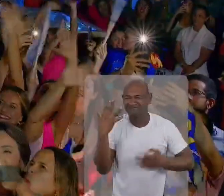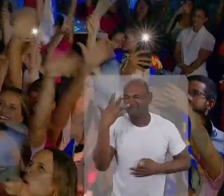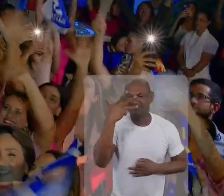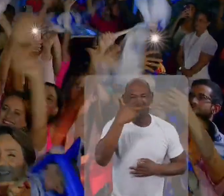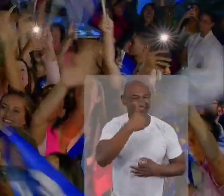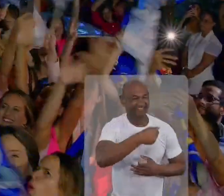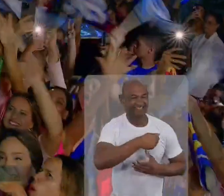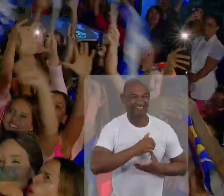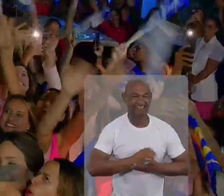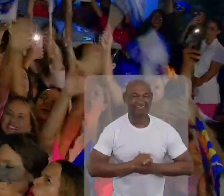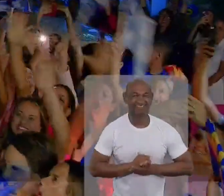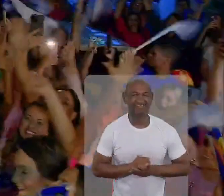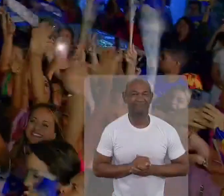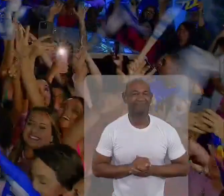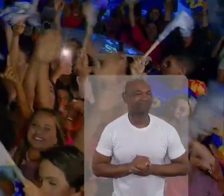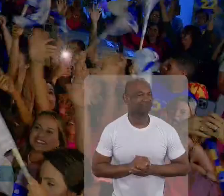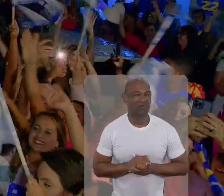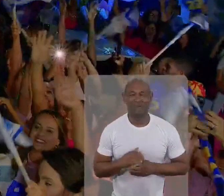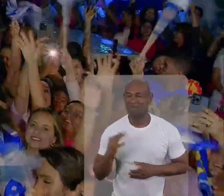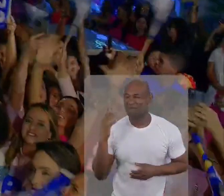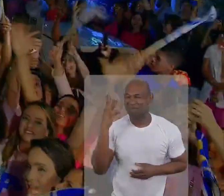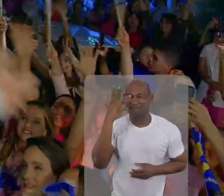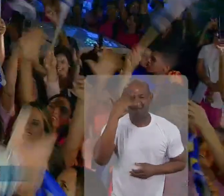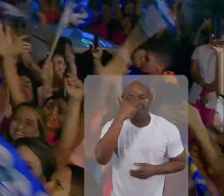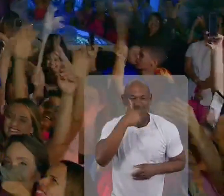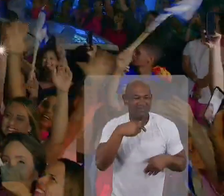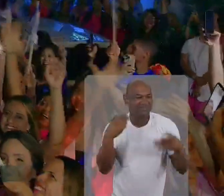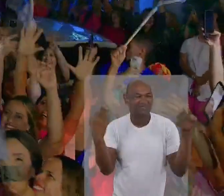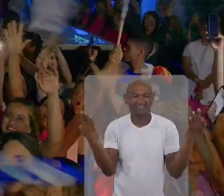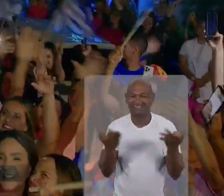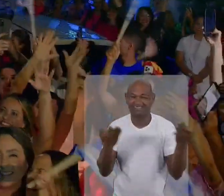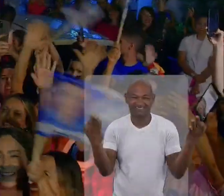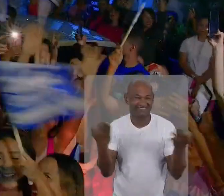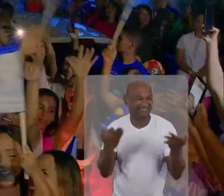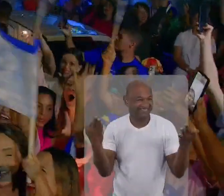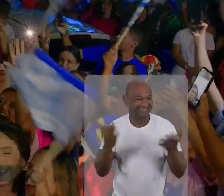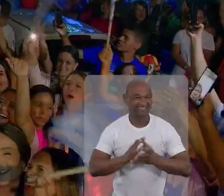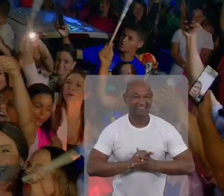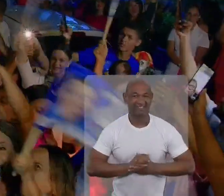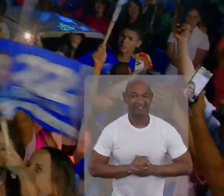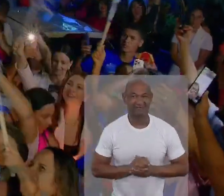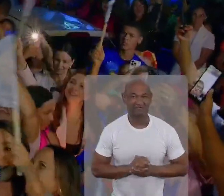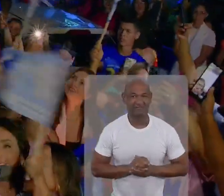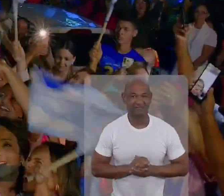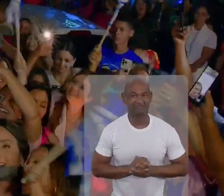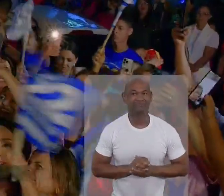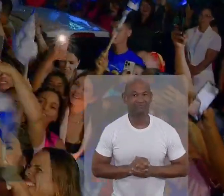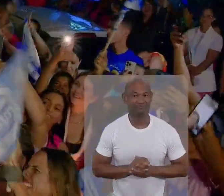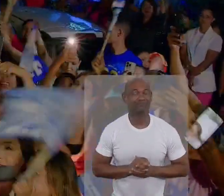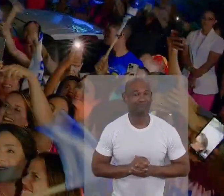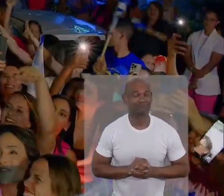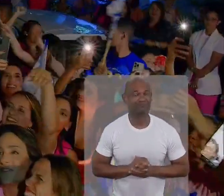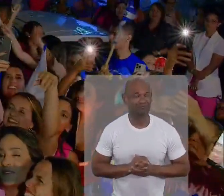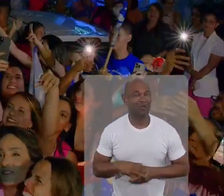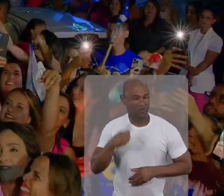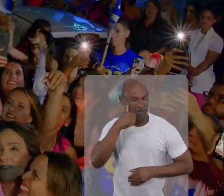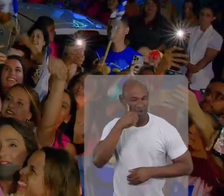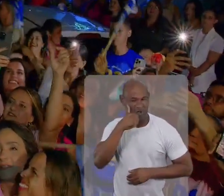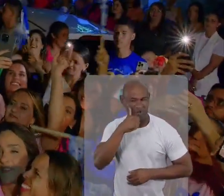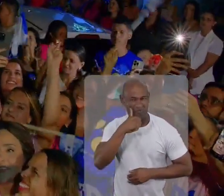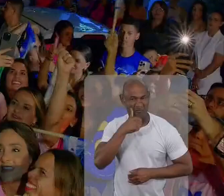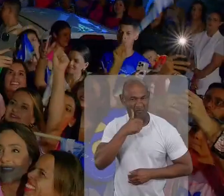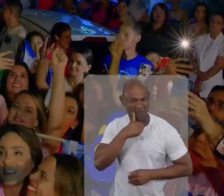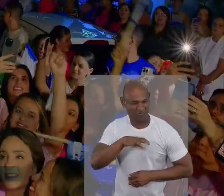linda. Que coisa mais linda, Cecília! A força da